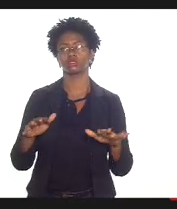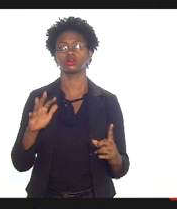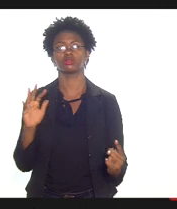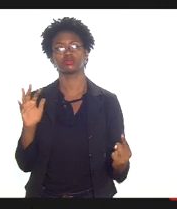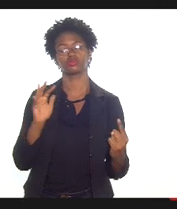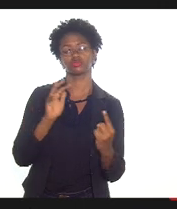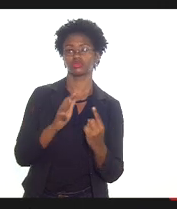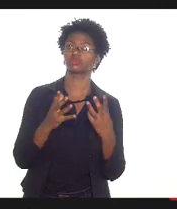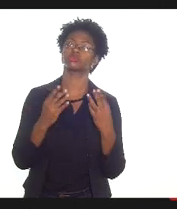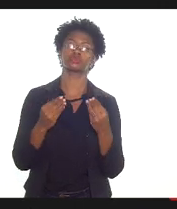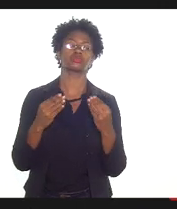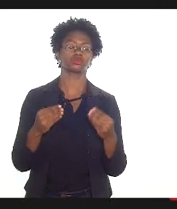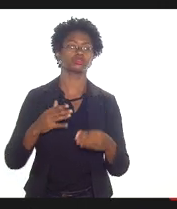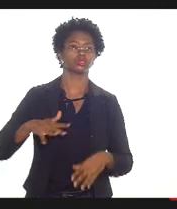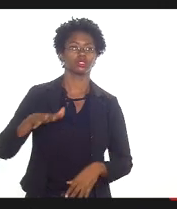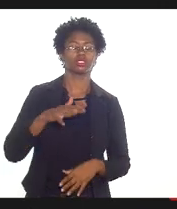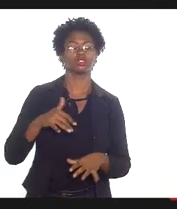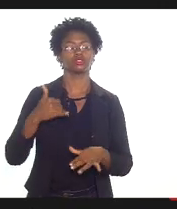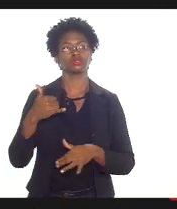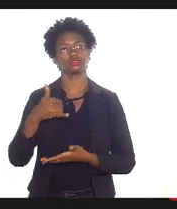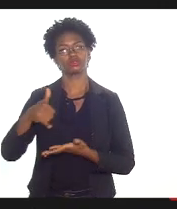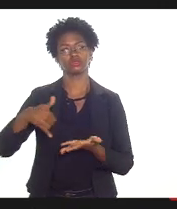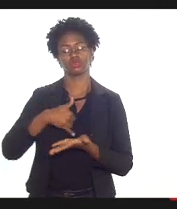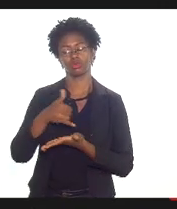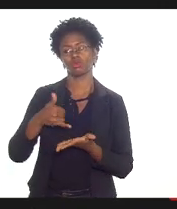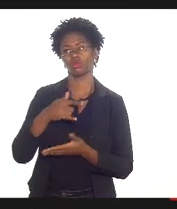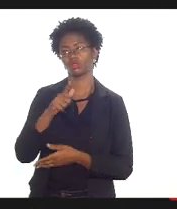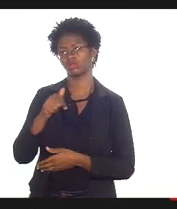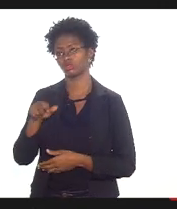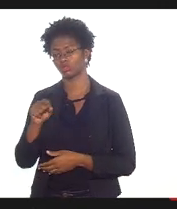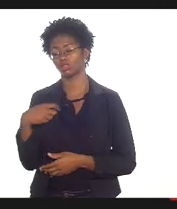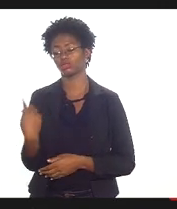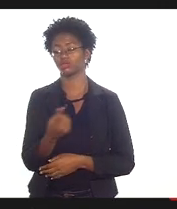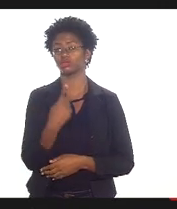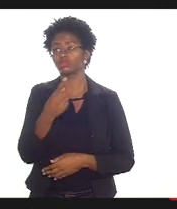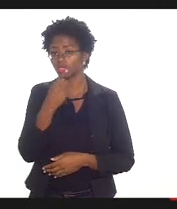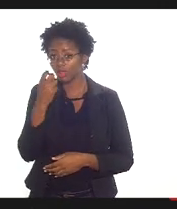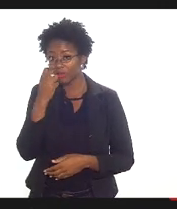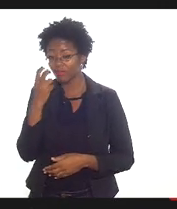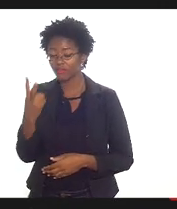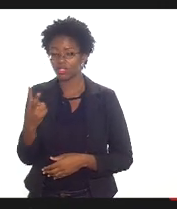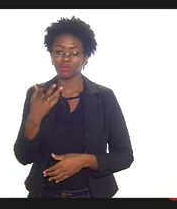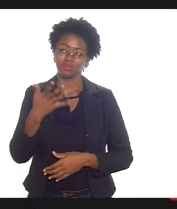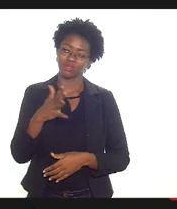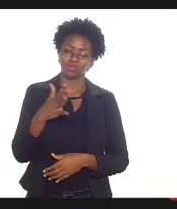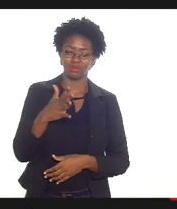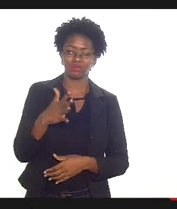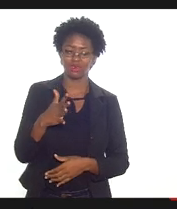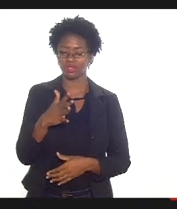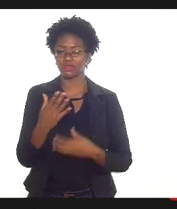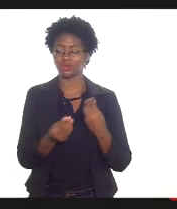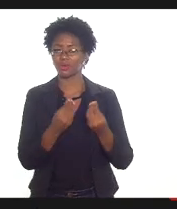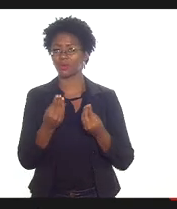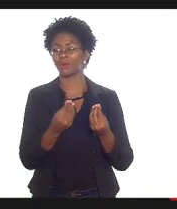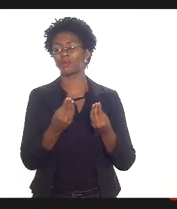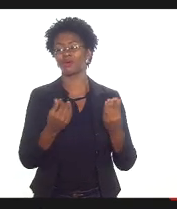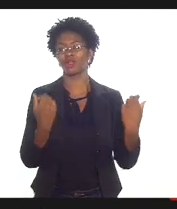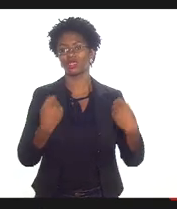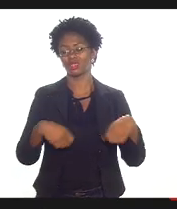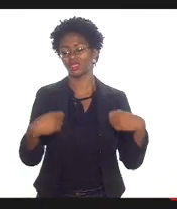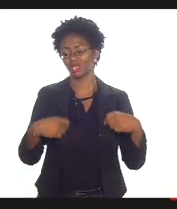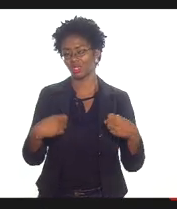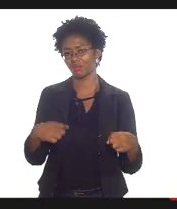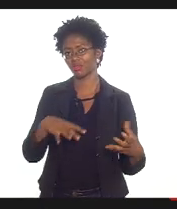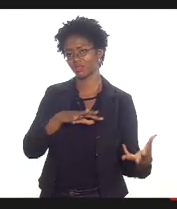óleo e gás, né? E a demanda por energia no mundo. Aí nós temos uma previsão de como era a demanda mundial de